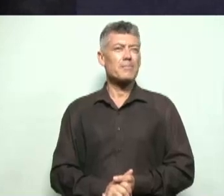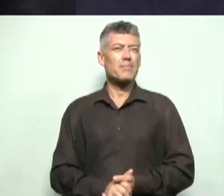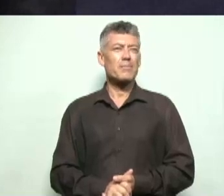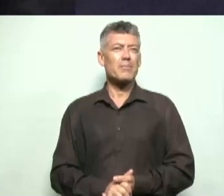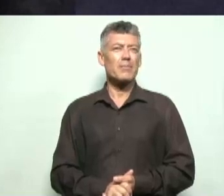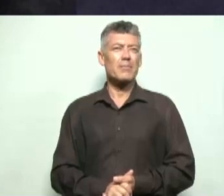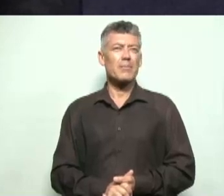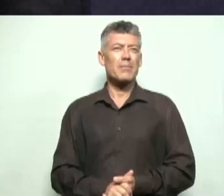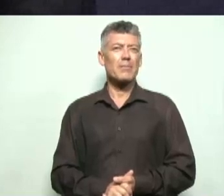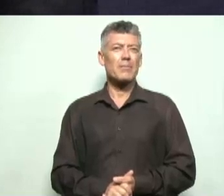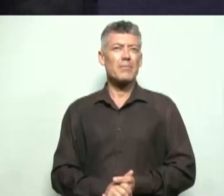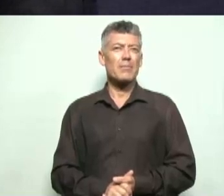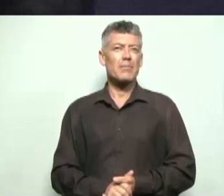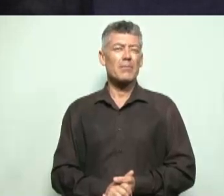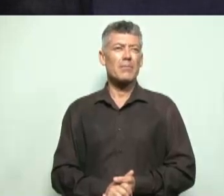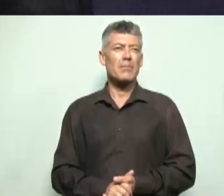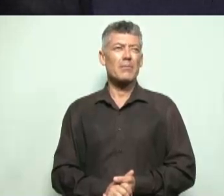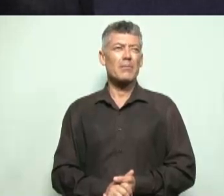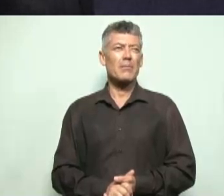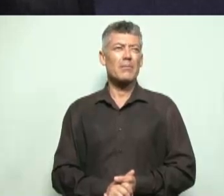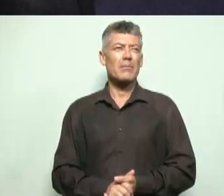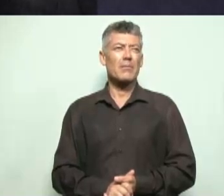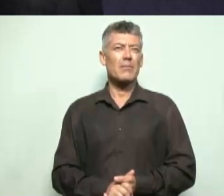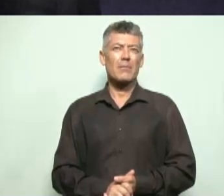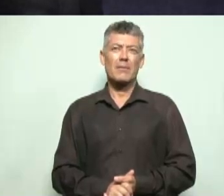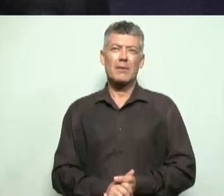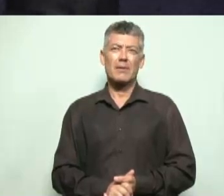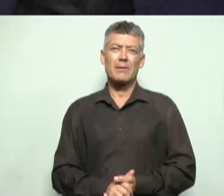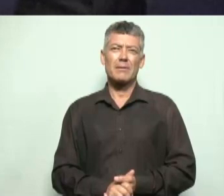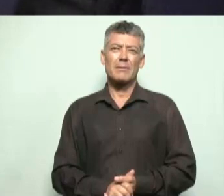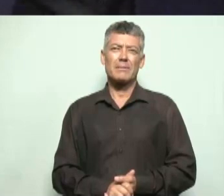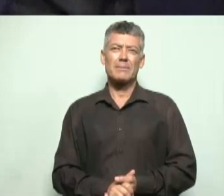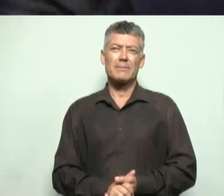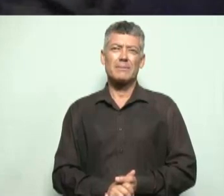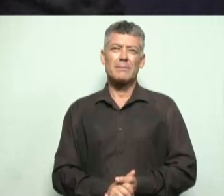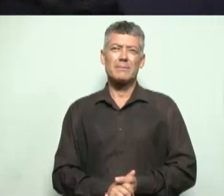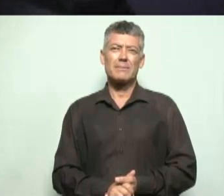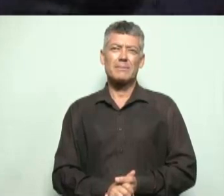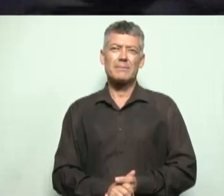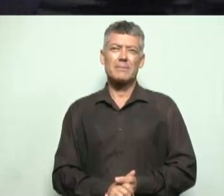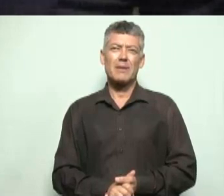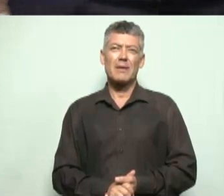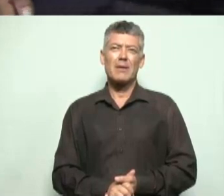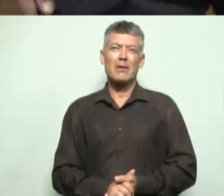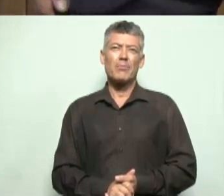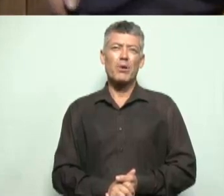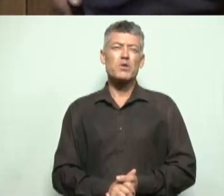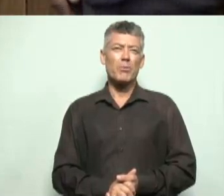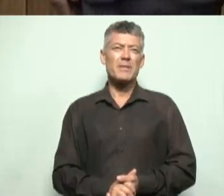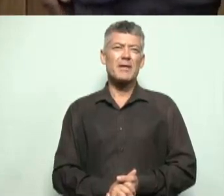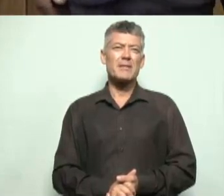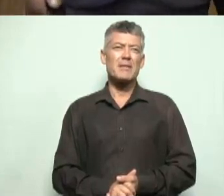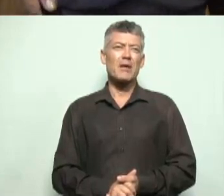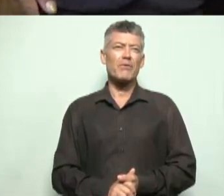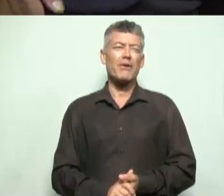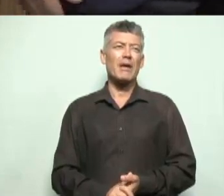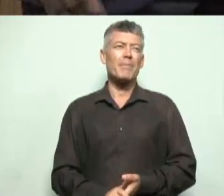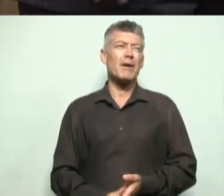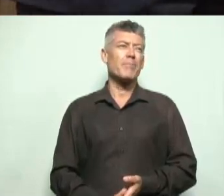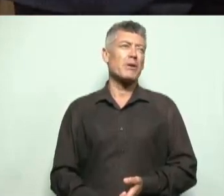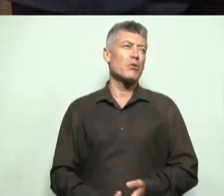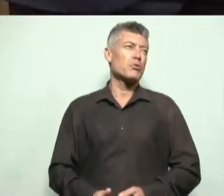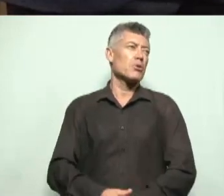de silêncio. A situação do Estado do Rio Grande do Sul é uma situação caótica. Ali